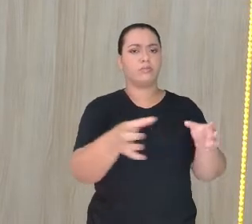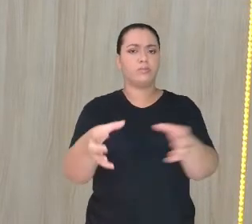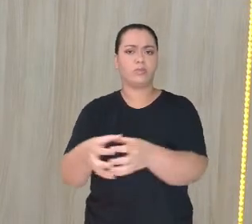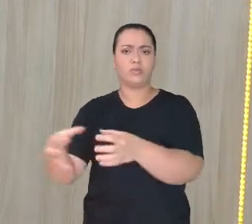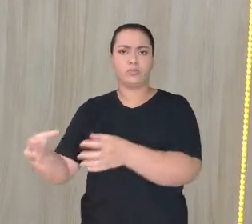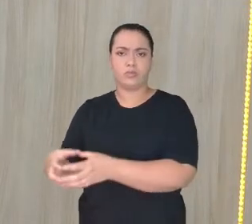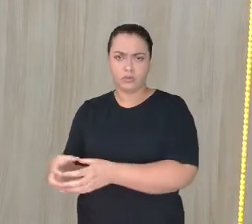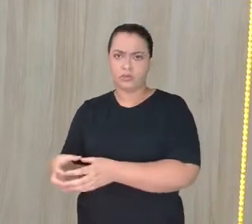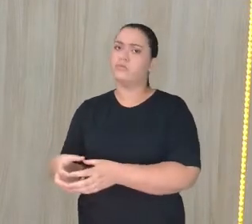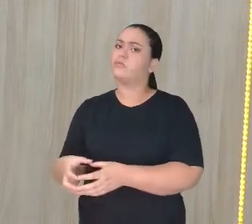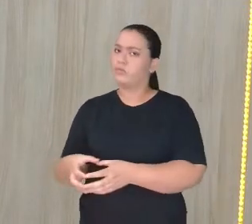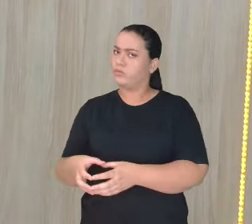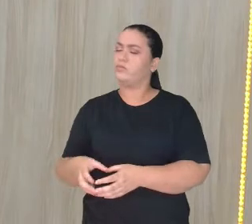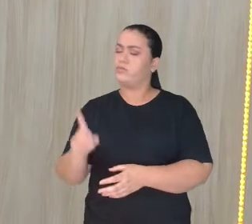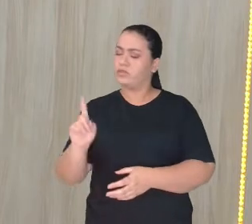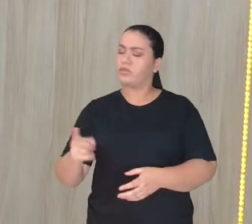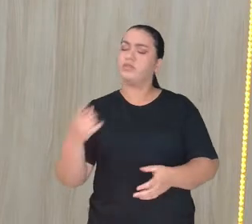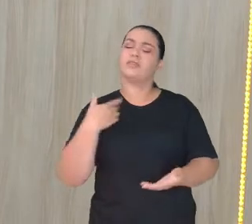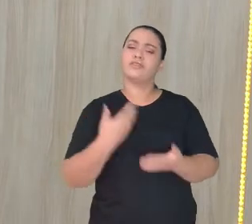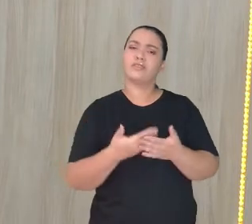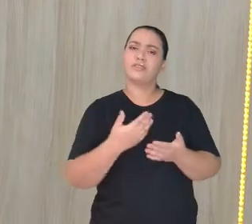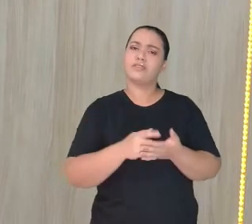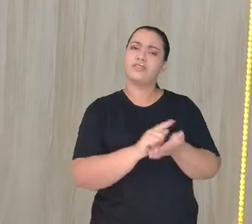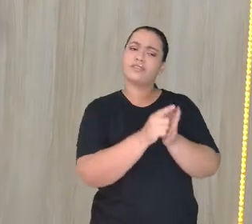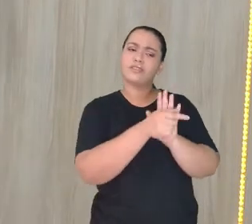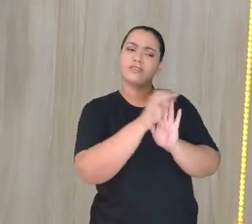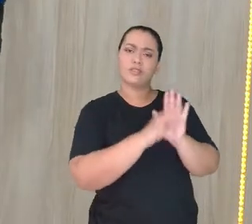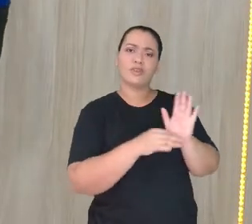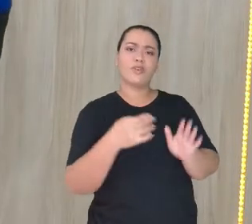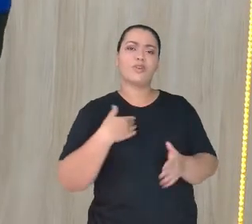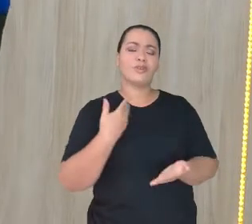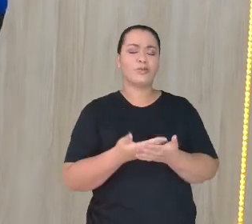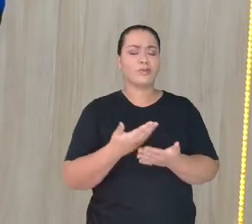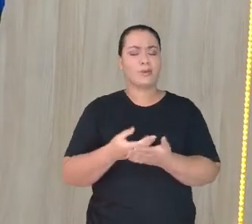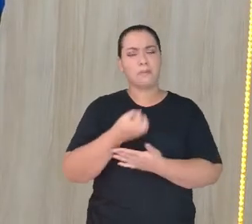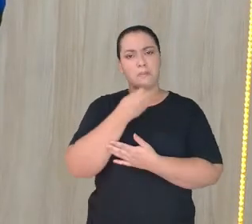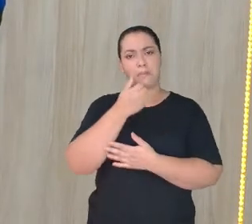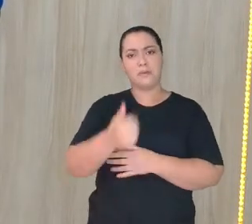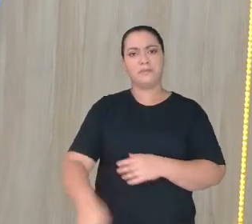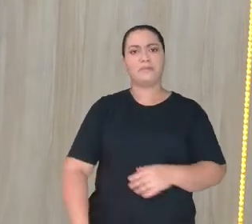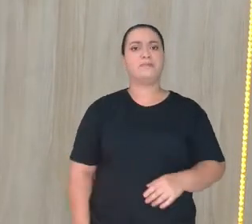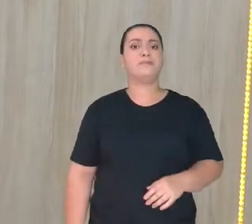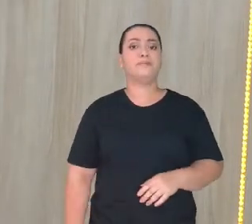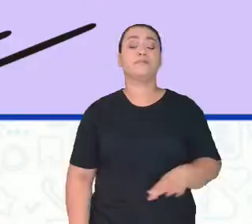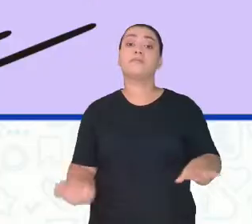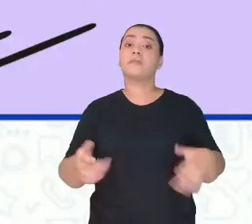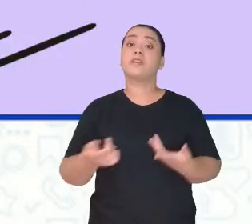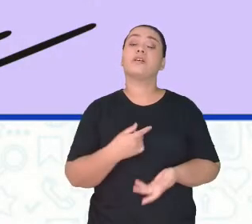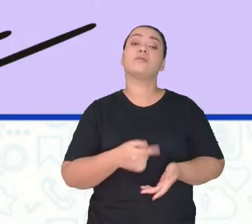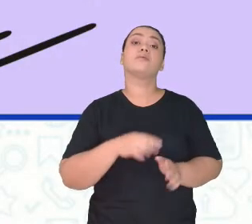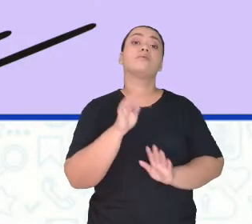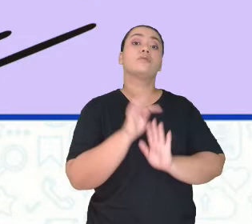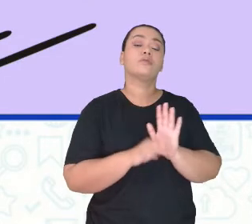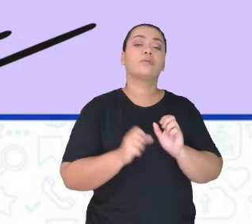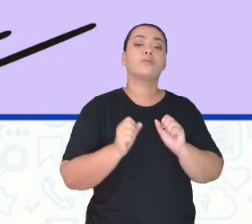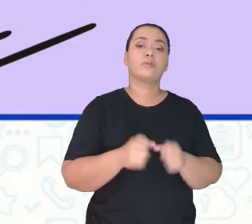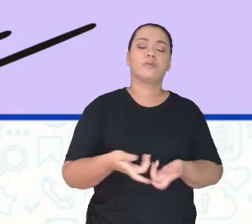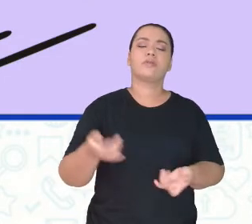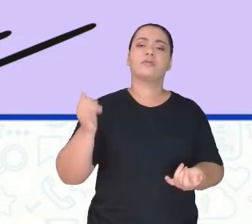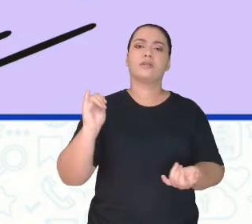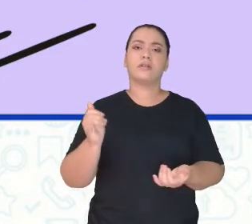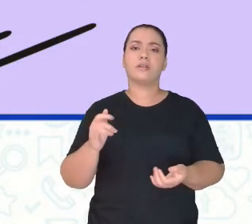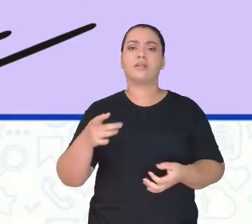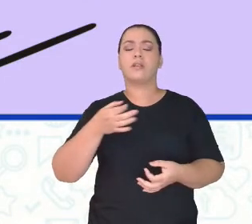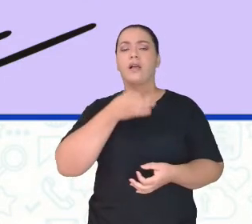que estudar gênero textual é muito divertido. Eu, particularmente, gosto muito. Os textos podem ser narrativo,